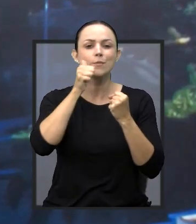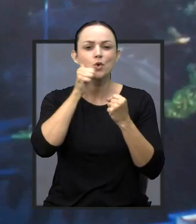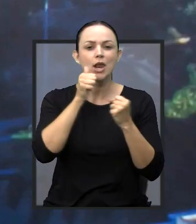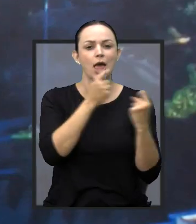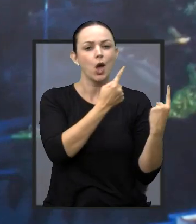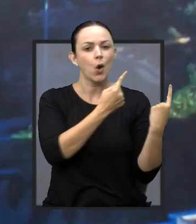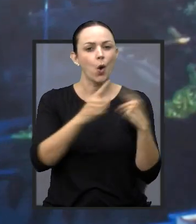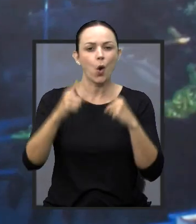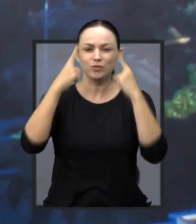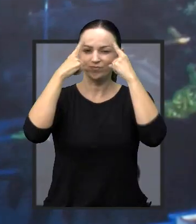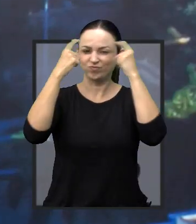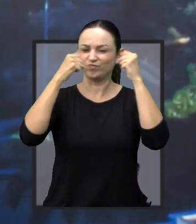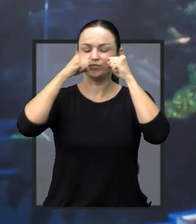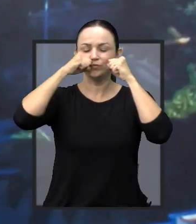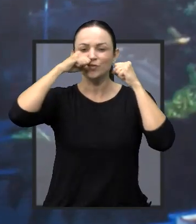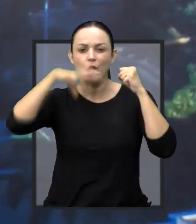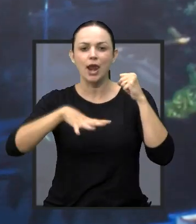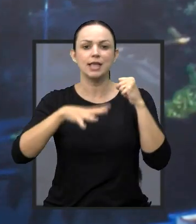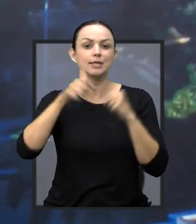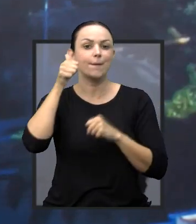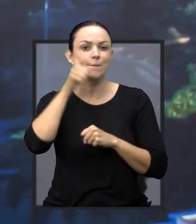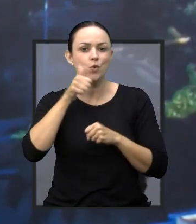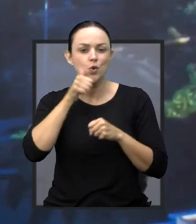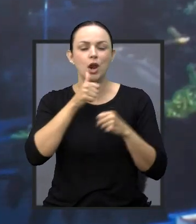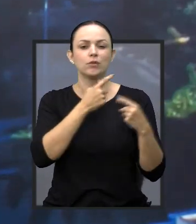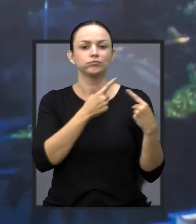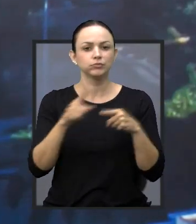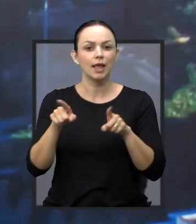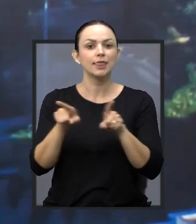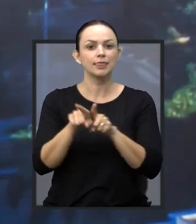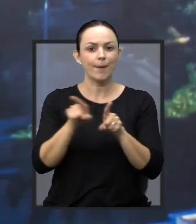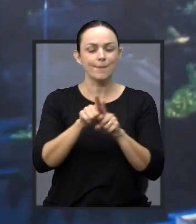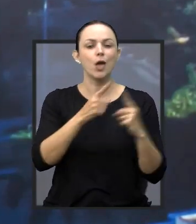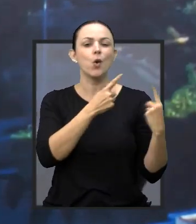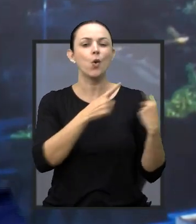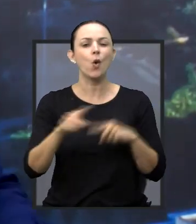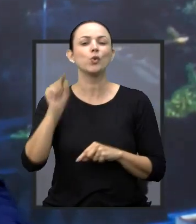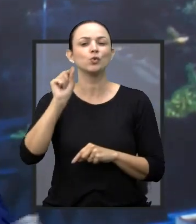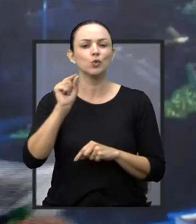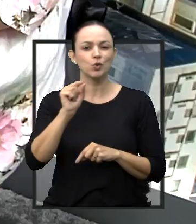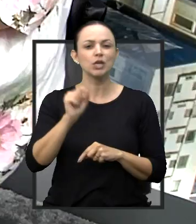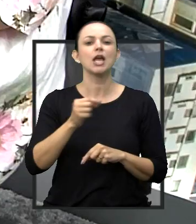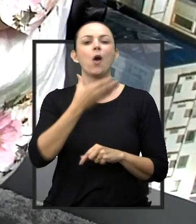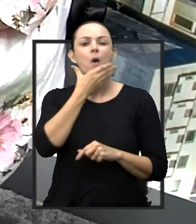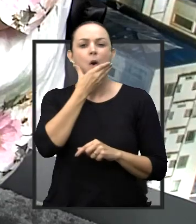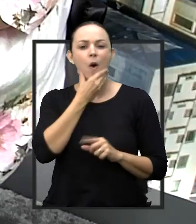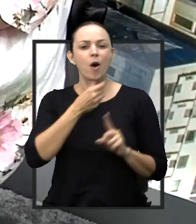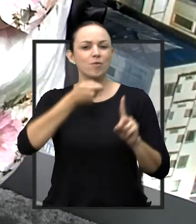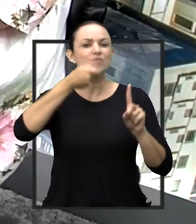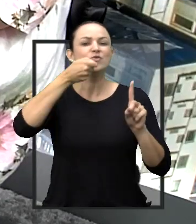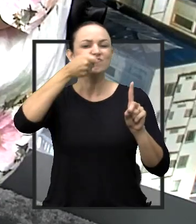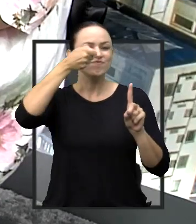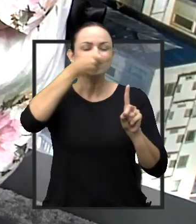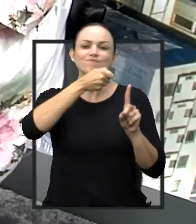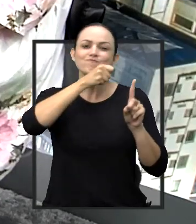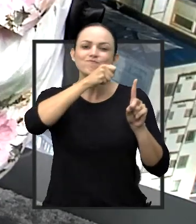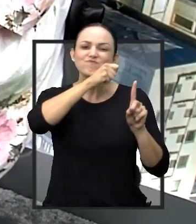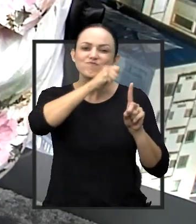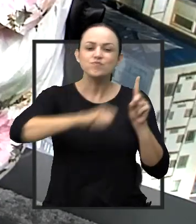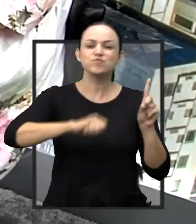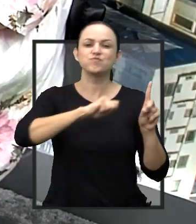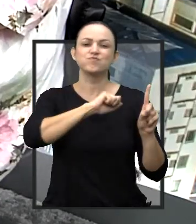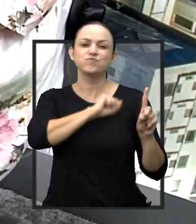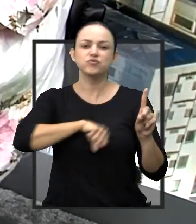violência doméstica, a violência de gênero e também contra a misoginia. Como é que a senhora avalia o cenário atual em